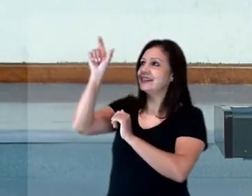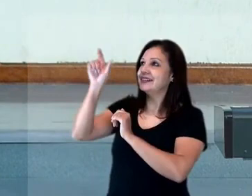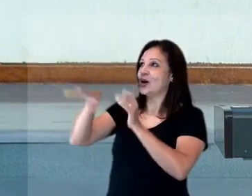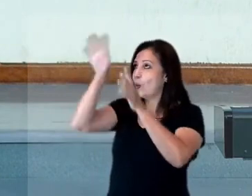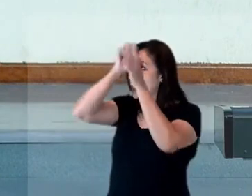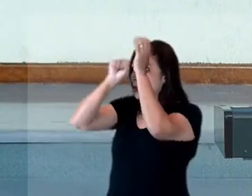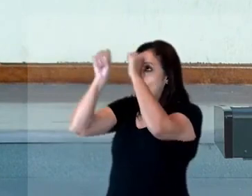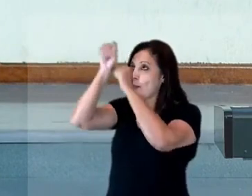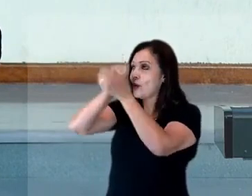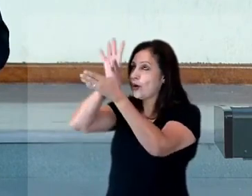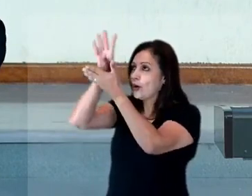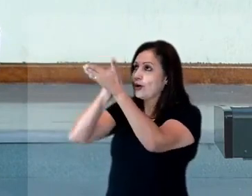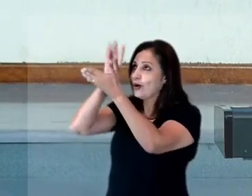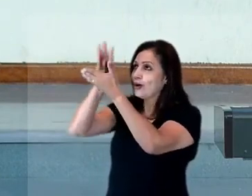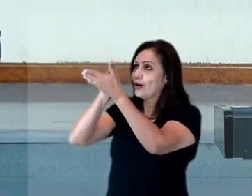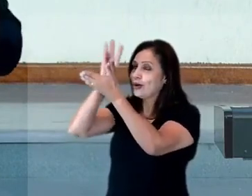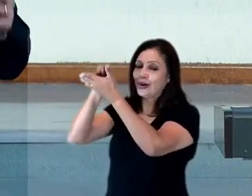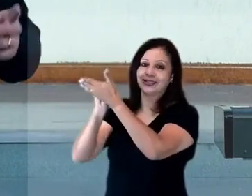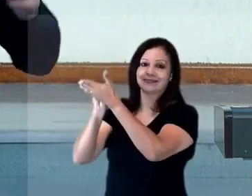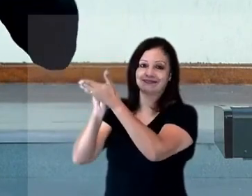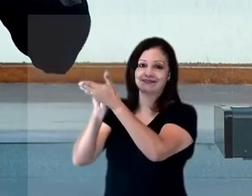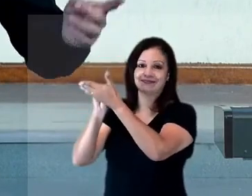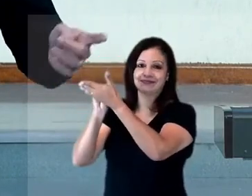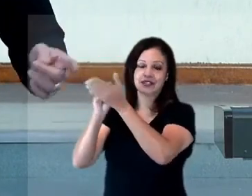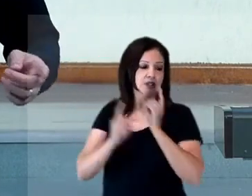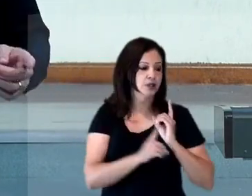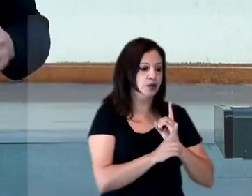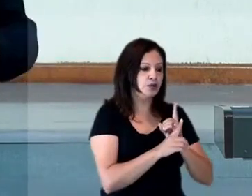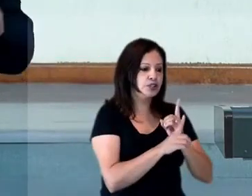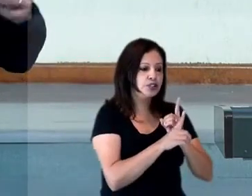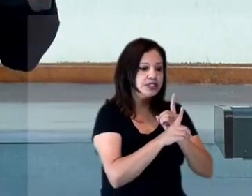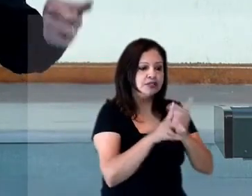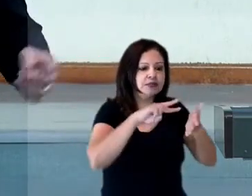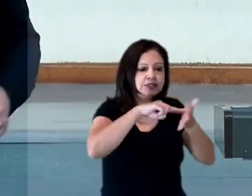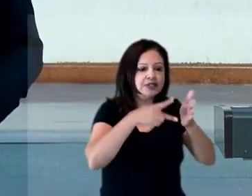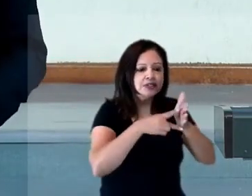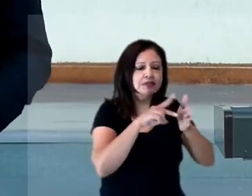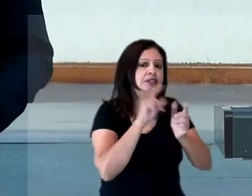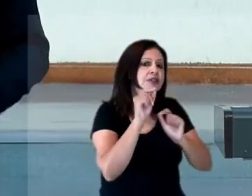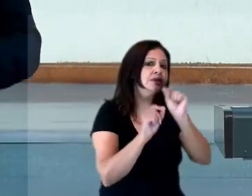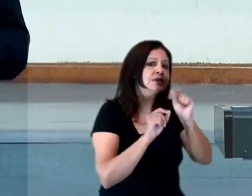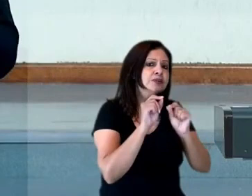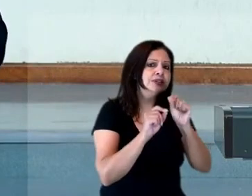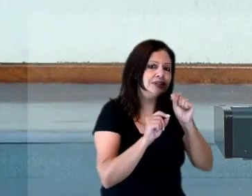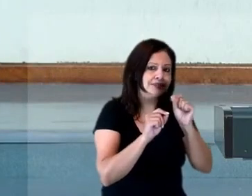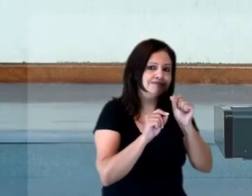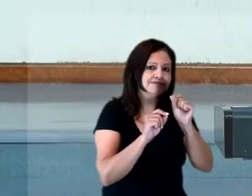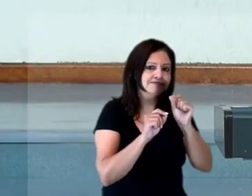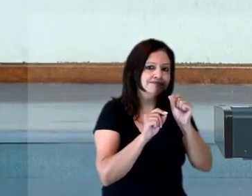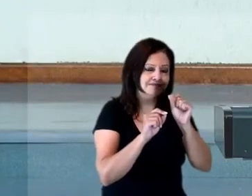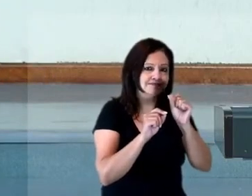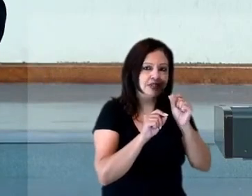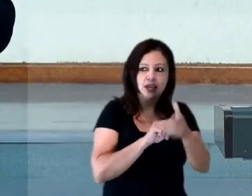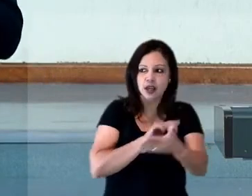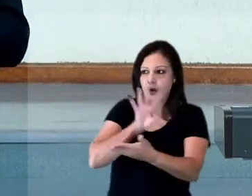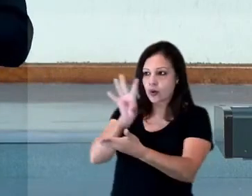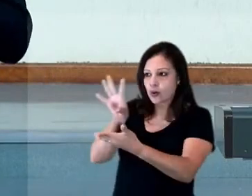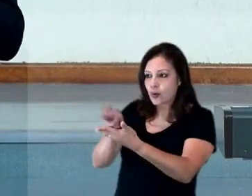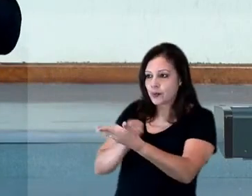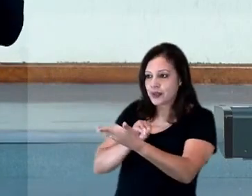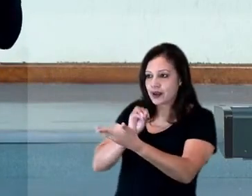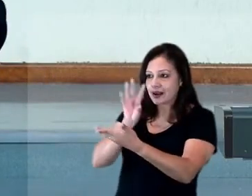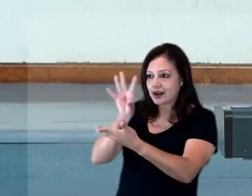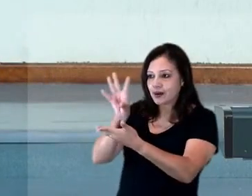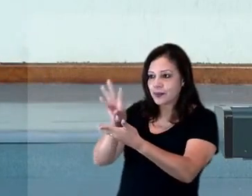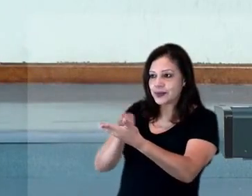um aluno que estava aprendendo a ser como o seu professor, como o seu mestre. Jesus ordenou fazer